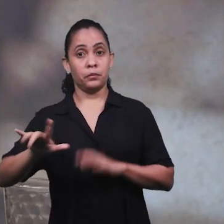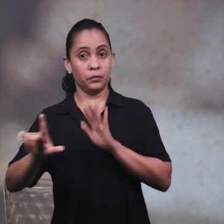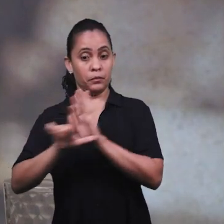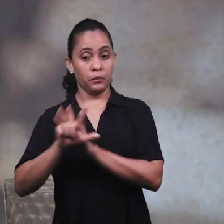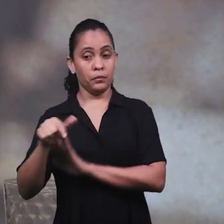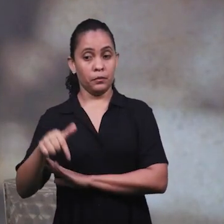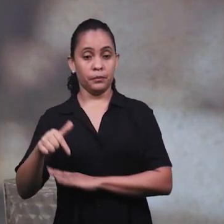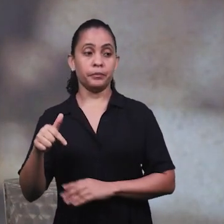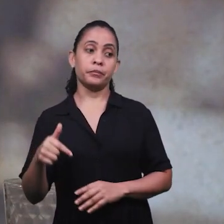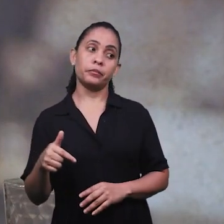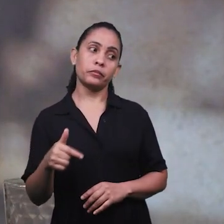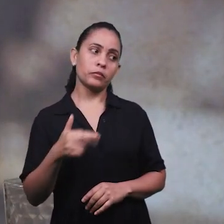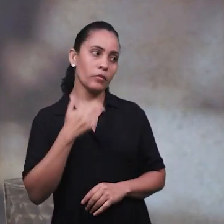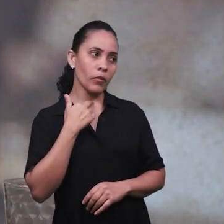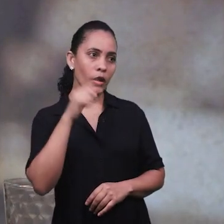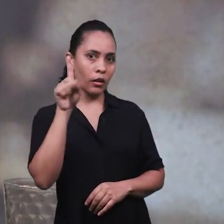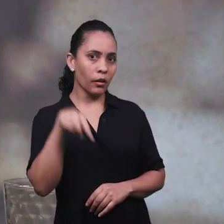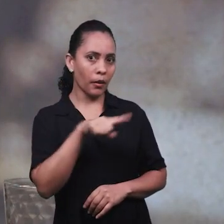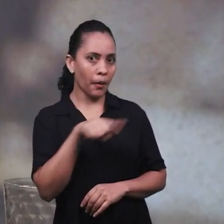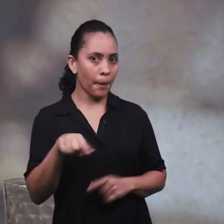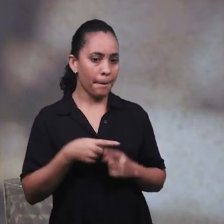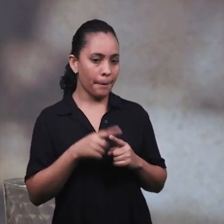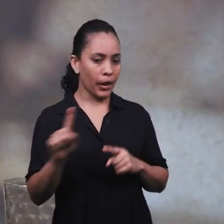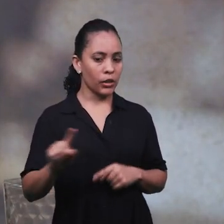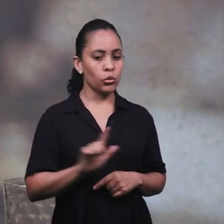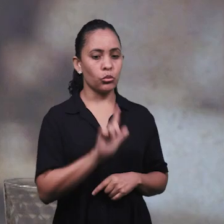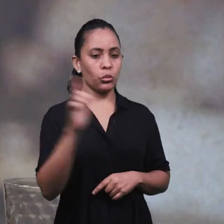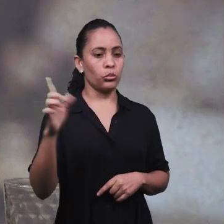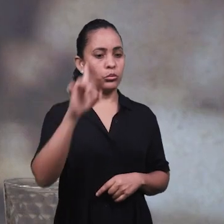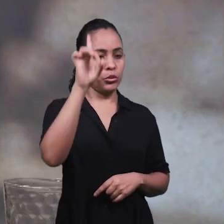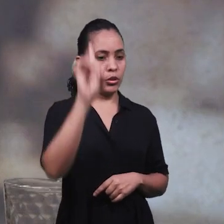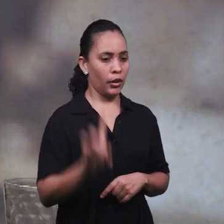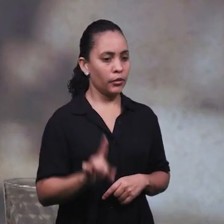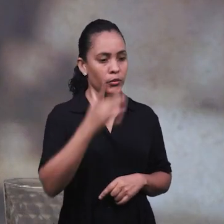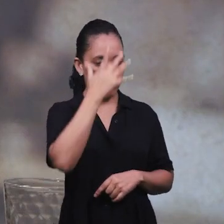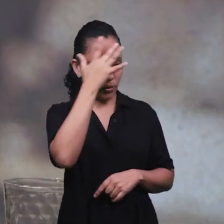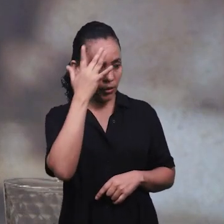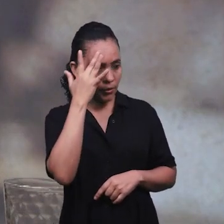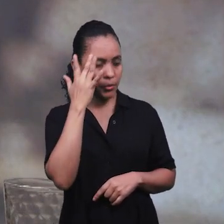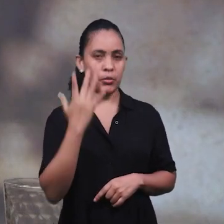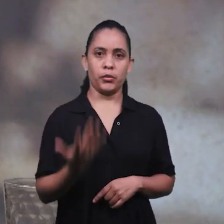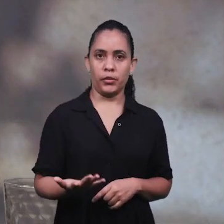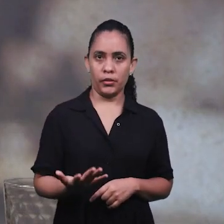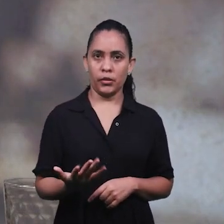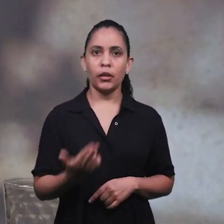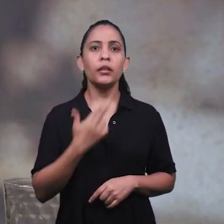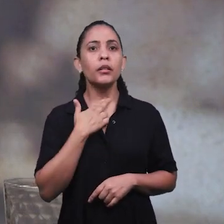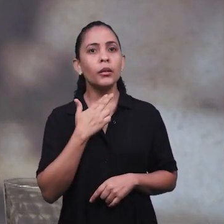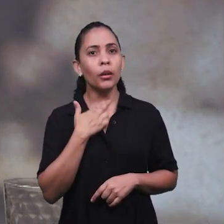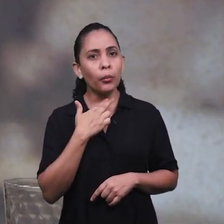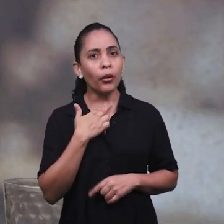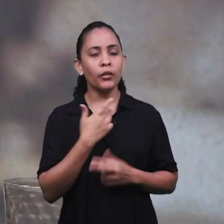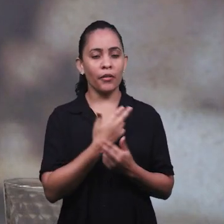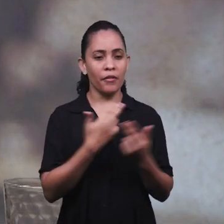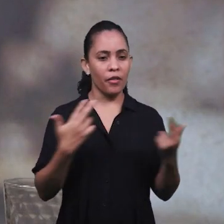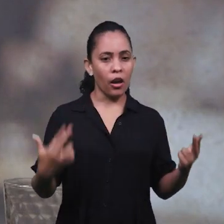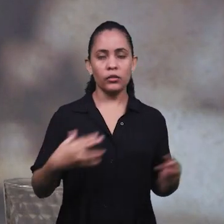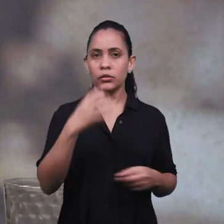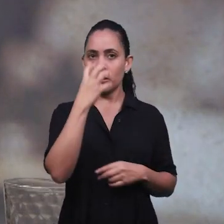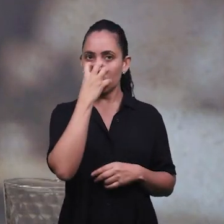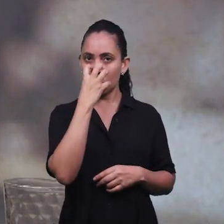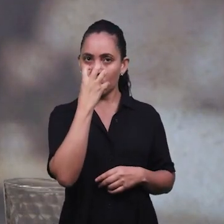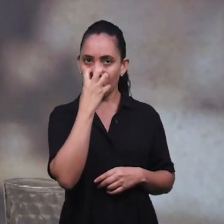de ter animal desde que isso não viole os outros direitos dos moradores. Então, não pode uma pessoa ter dezenas de